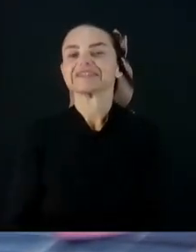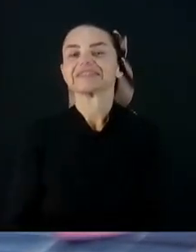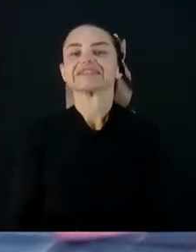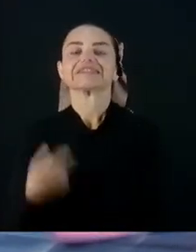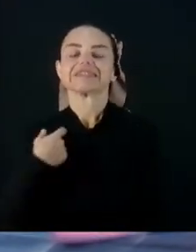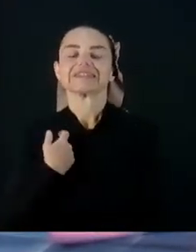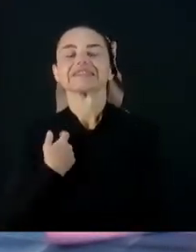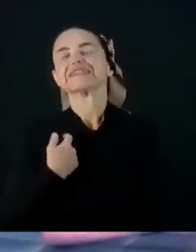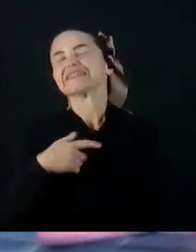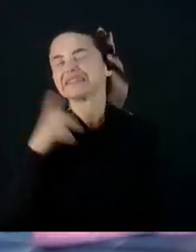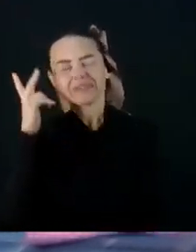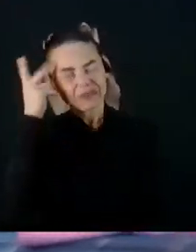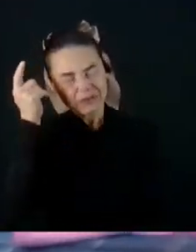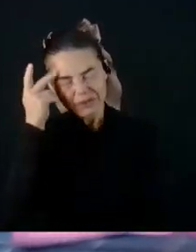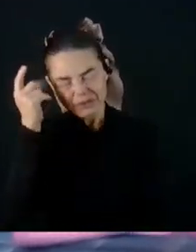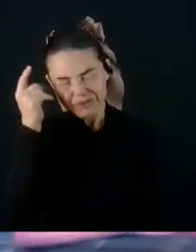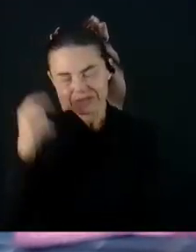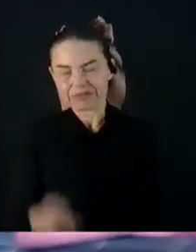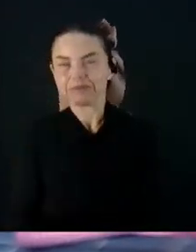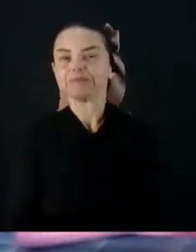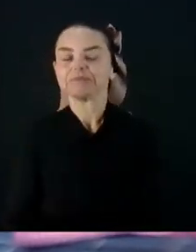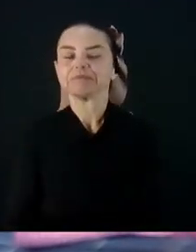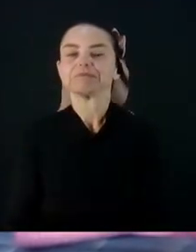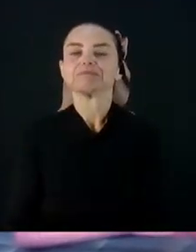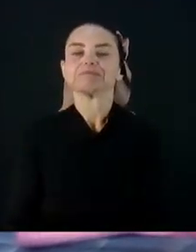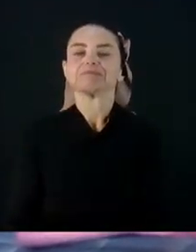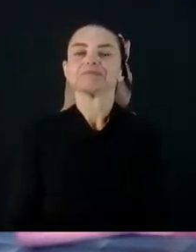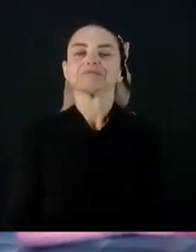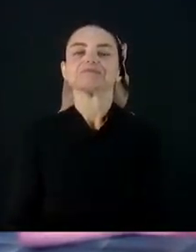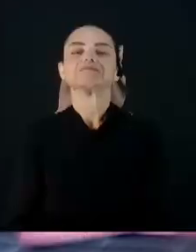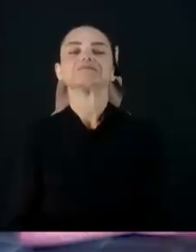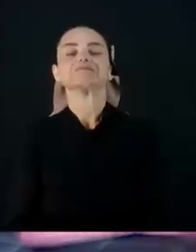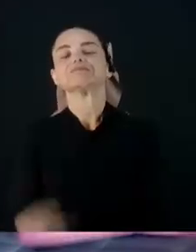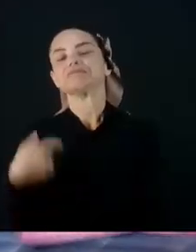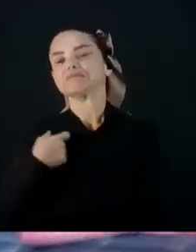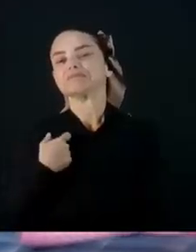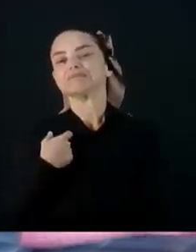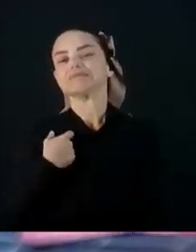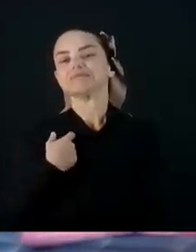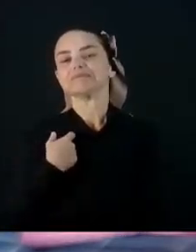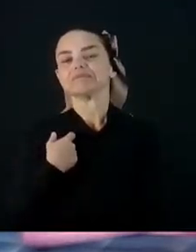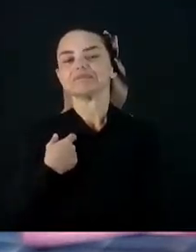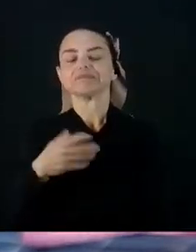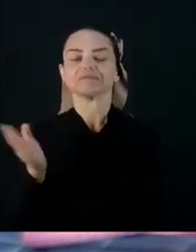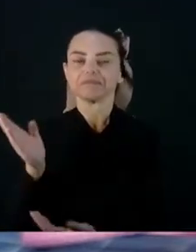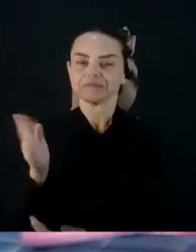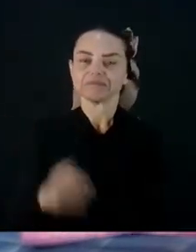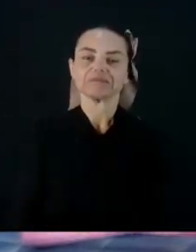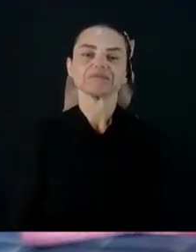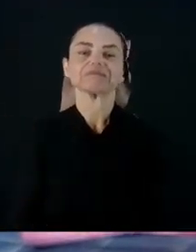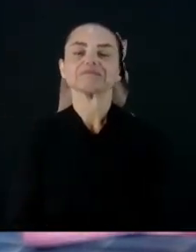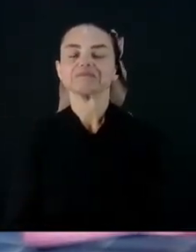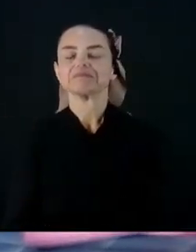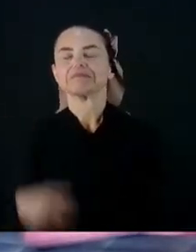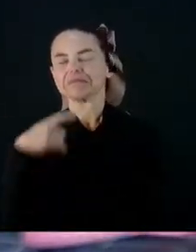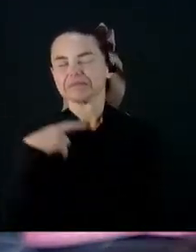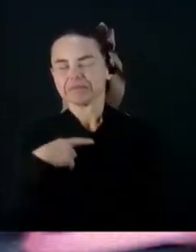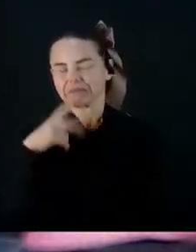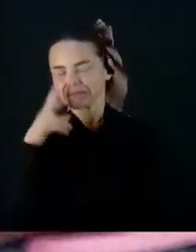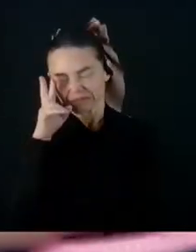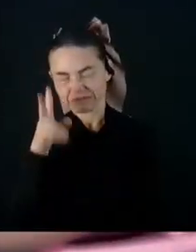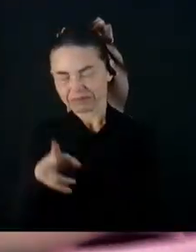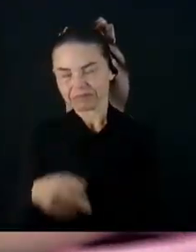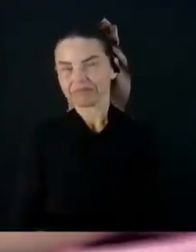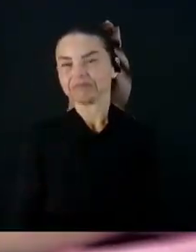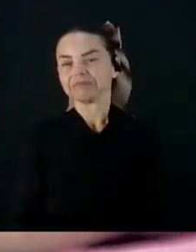fechados, mas quase. E aí a gente vai pegar o forrinho e vai colocar em cima da pecinha. Nós prendemos, né? Agora a gente vai colocar